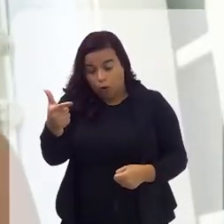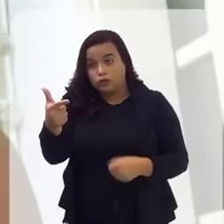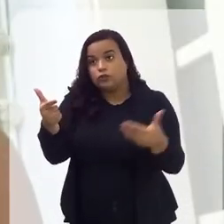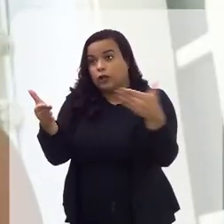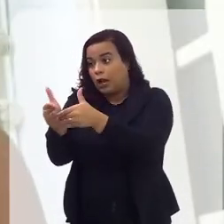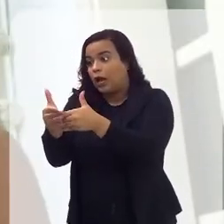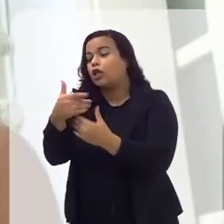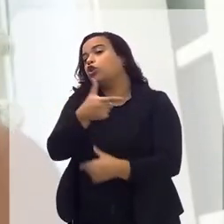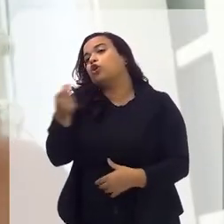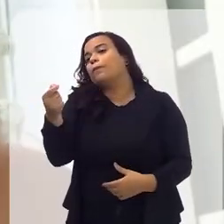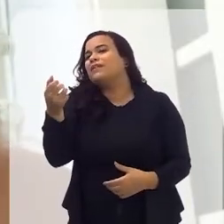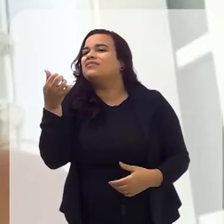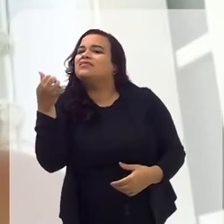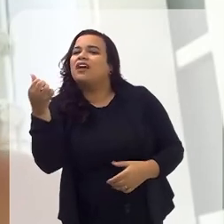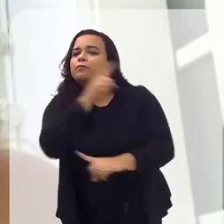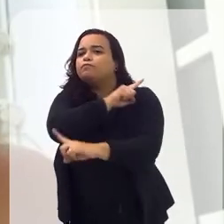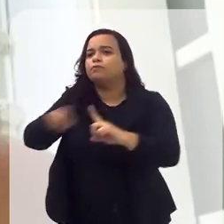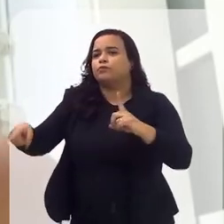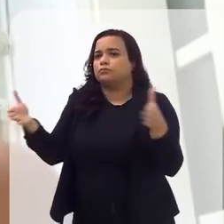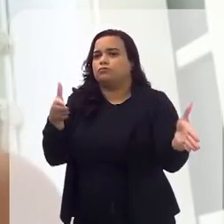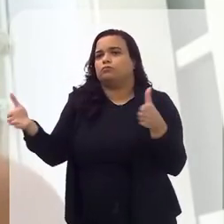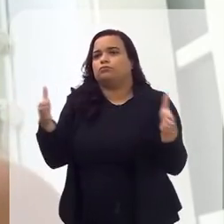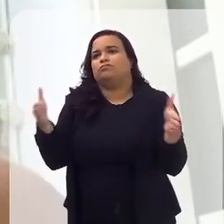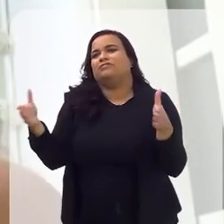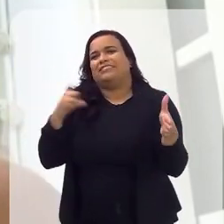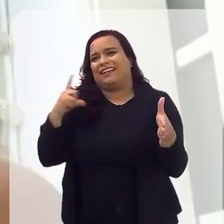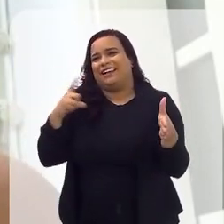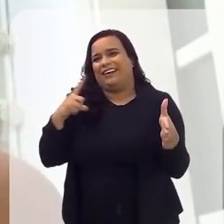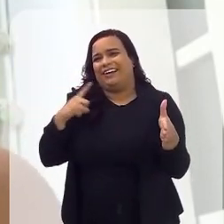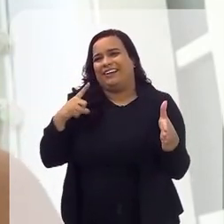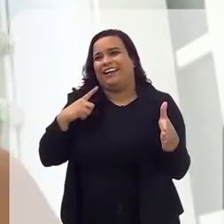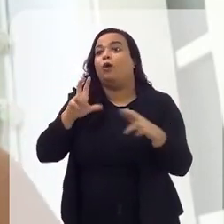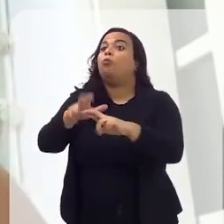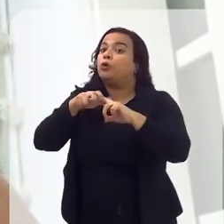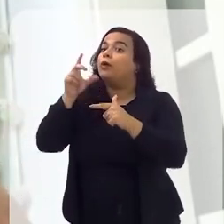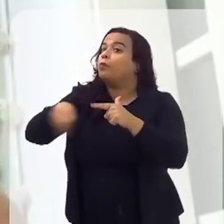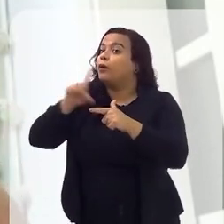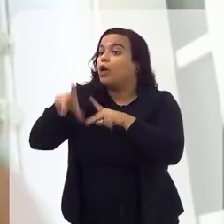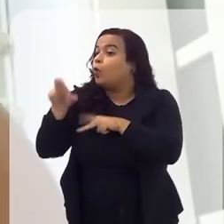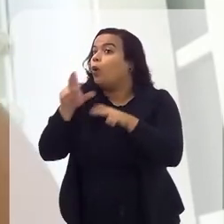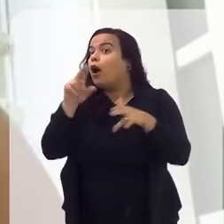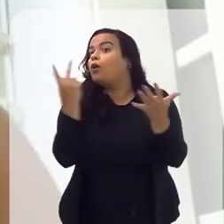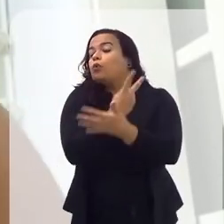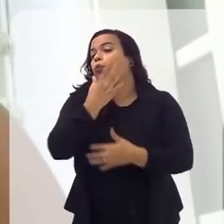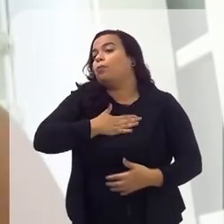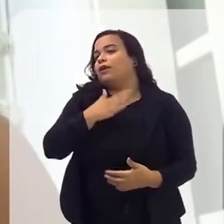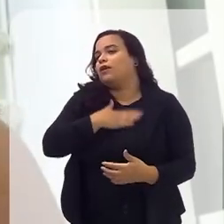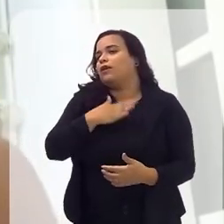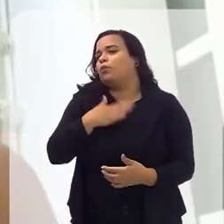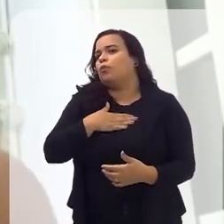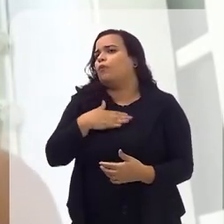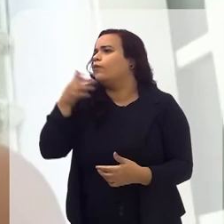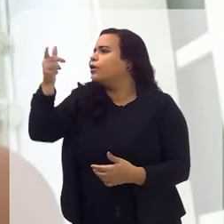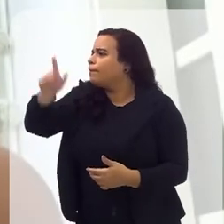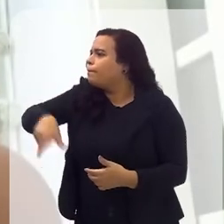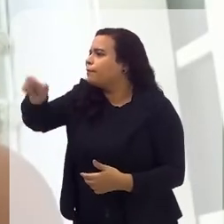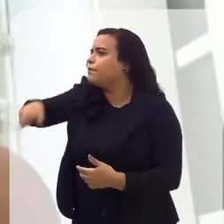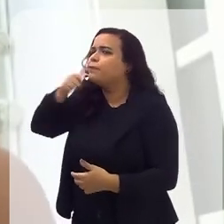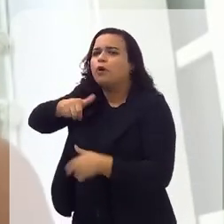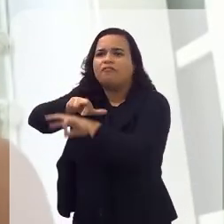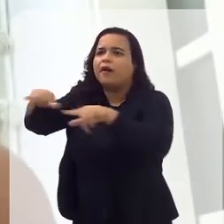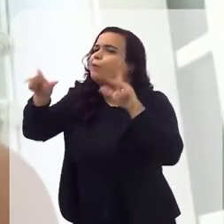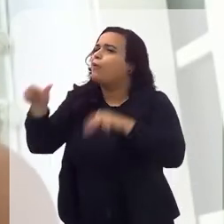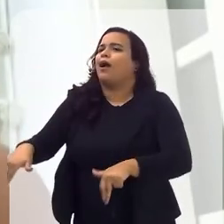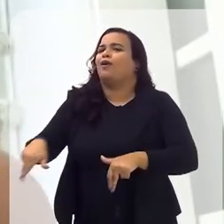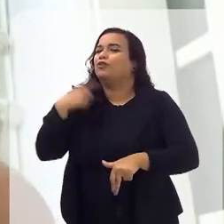2006. Há mais de 30 anos atrás, pelos mesmos problemas que as mulheres estão relatando hoje, que eu estou relatando, que outras tantas estão relatando.